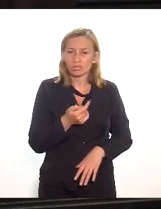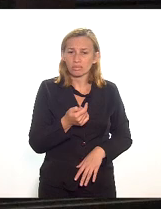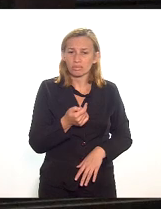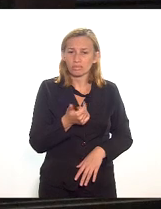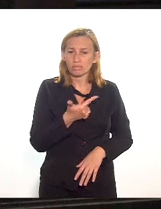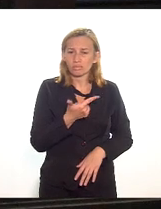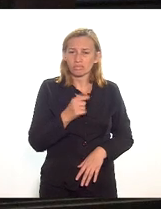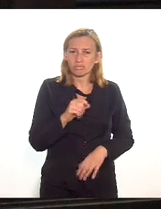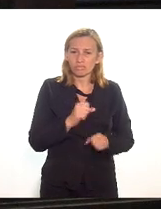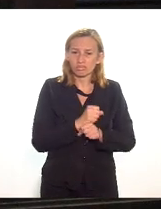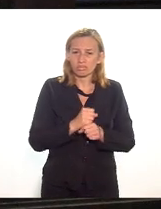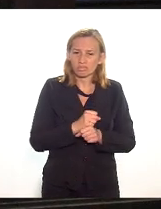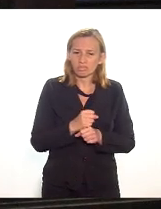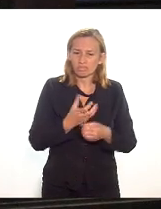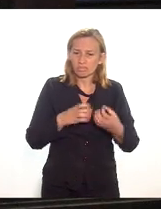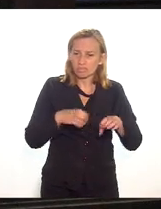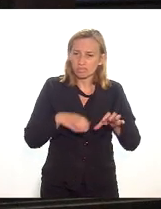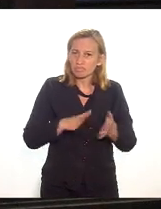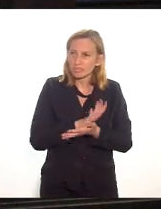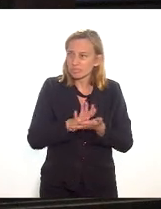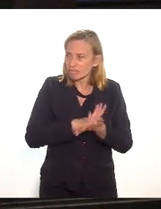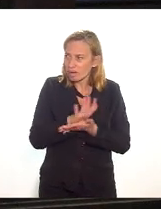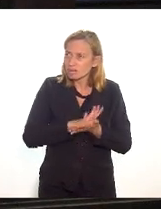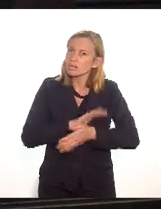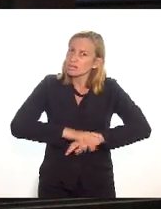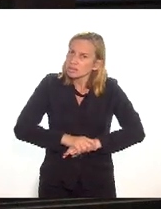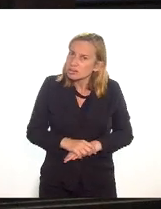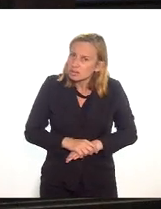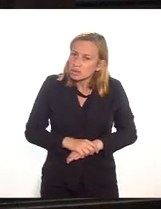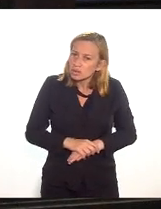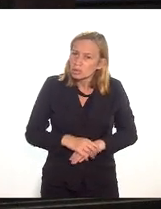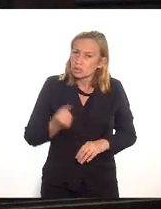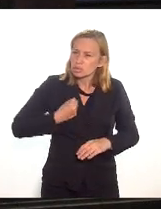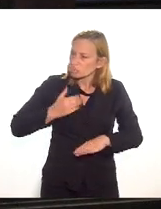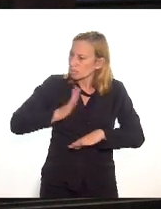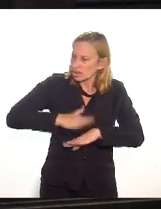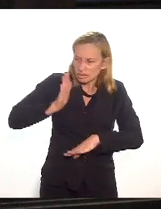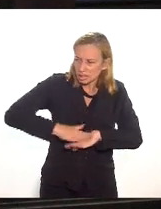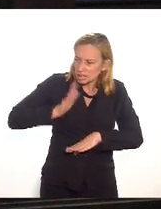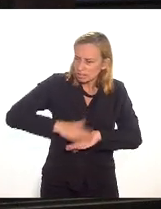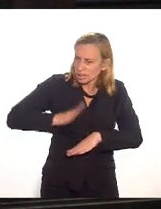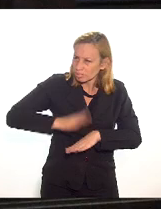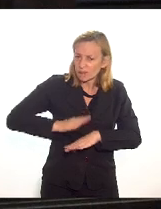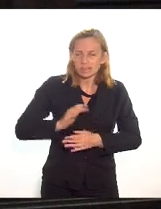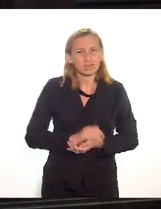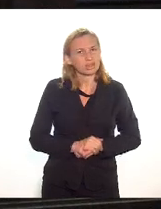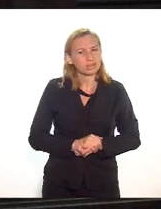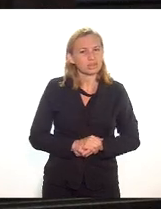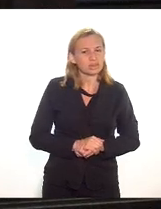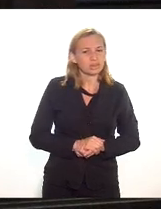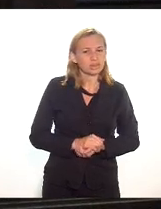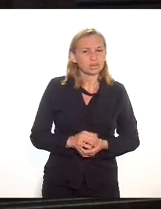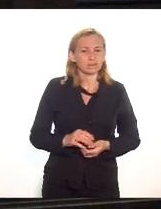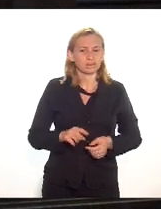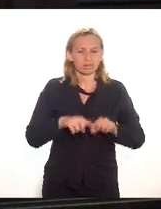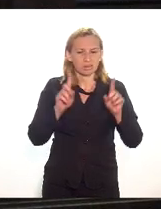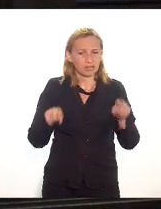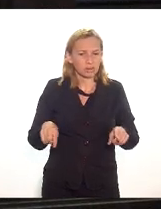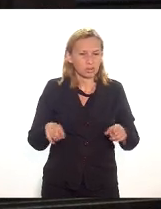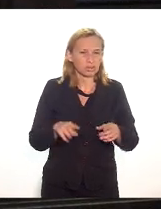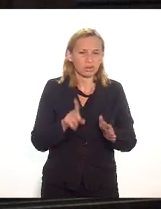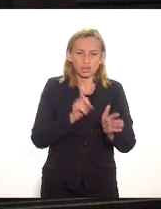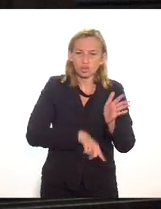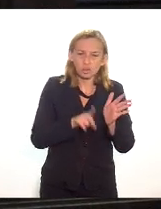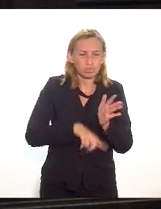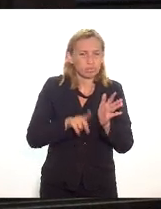concurso público, sem garantir plano de cargos, aumentando cada vez mais a alíquota da previdência do servidor, vai desmontar a